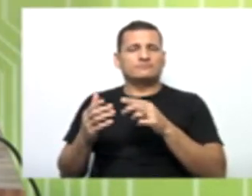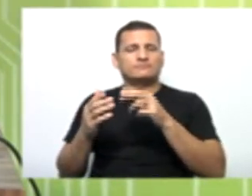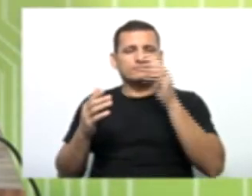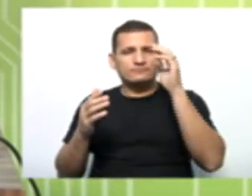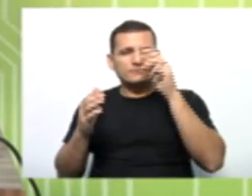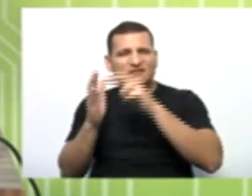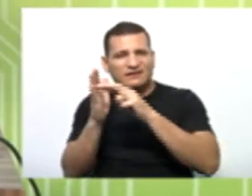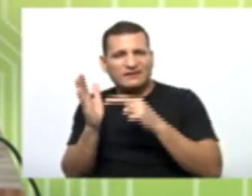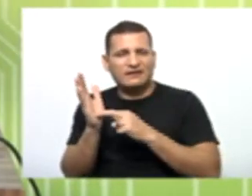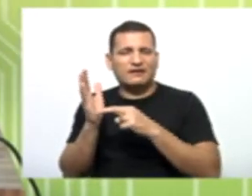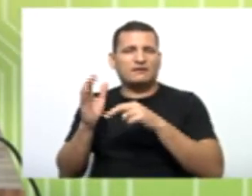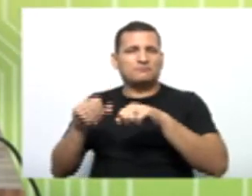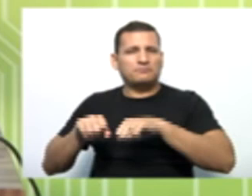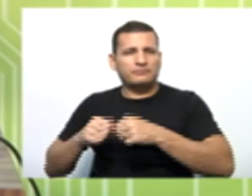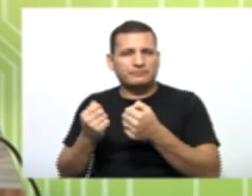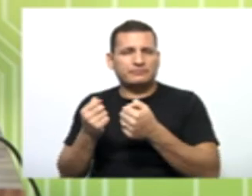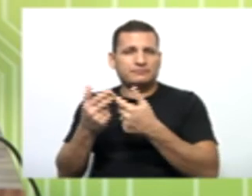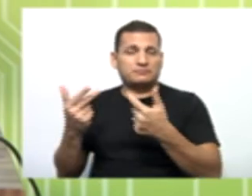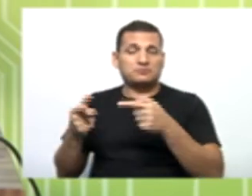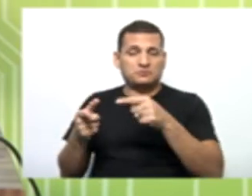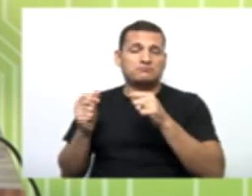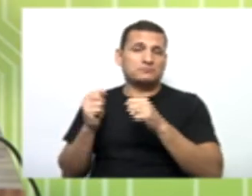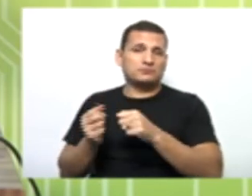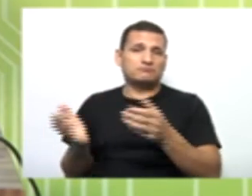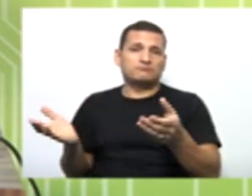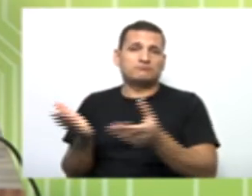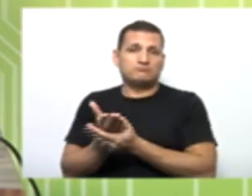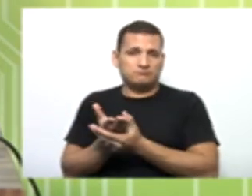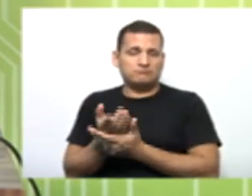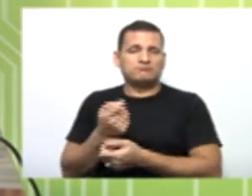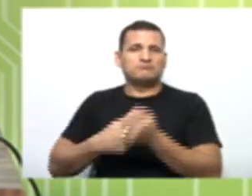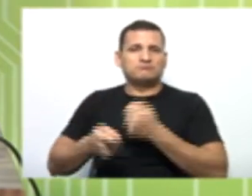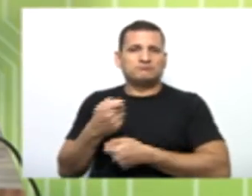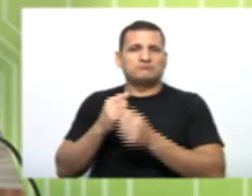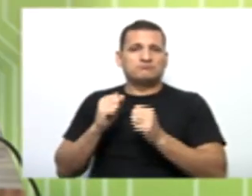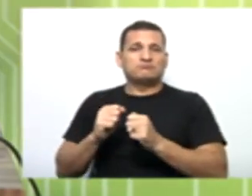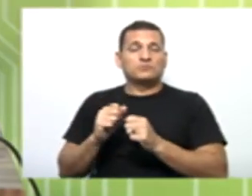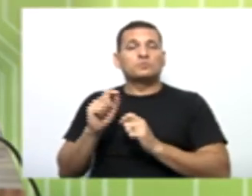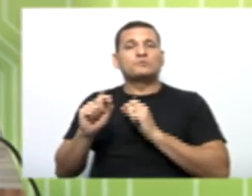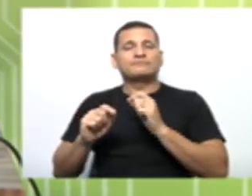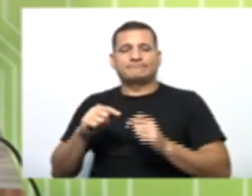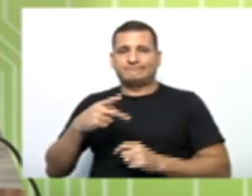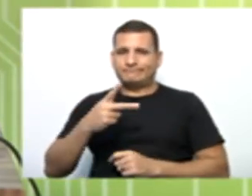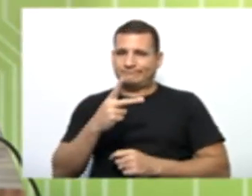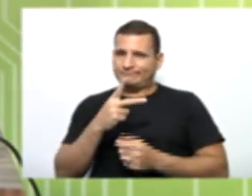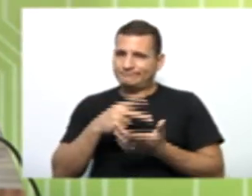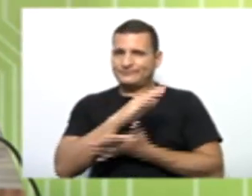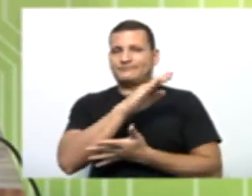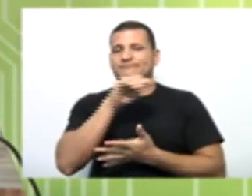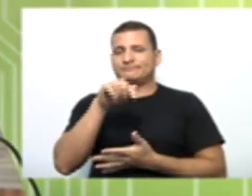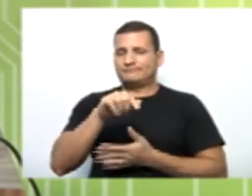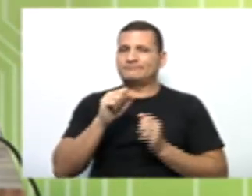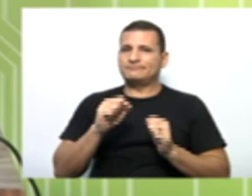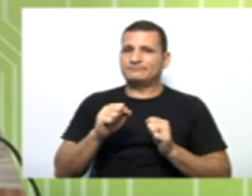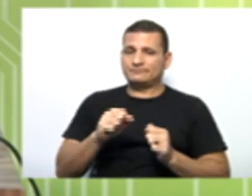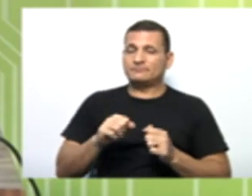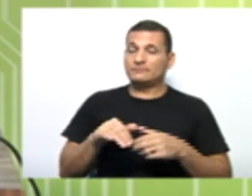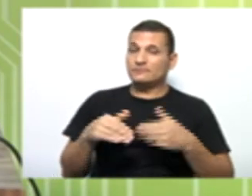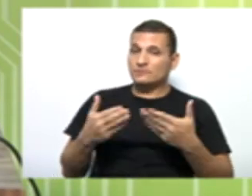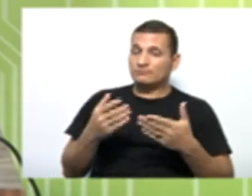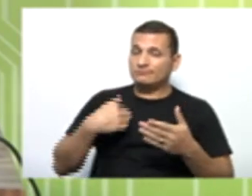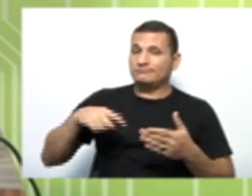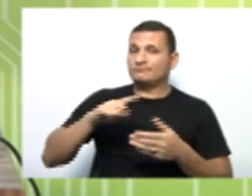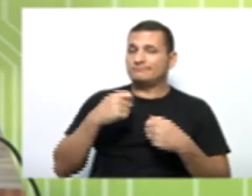ou gravíssima, ele pode sofrer um processo administrativo, que pode inclusive resultar na sua demissão. Né? Então, nós temos que